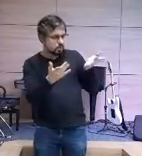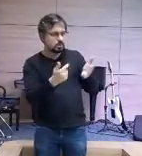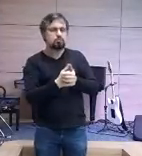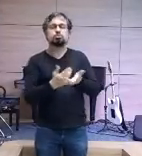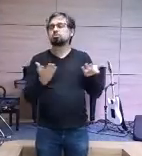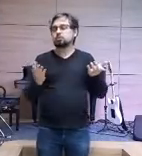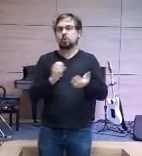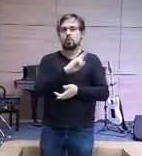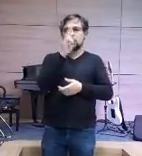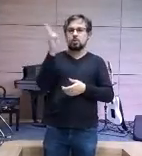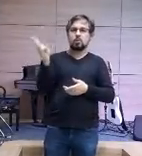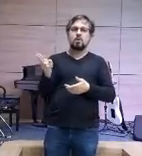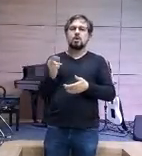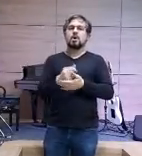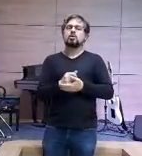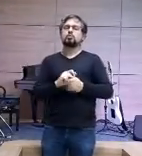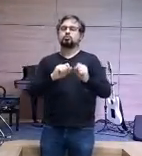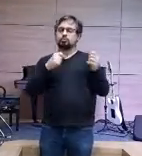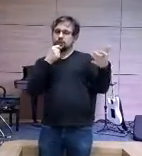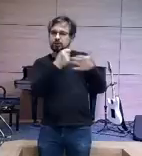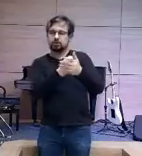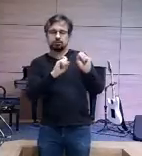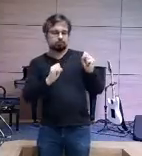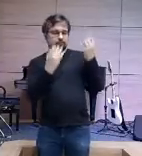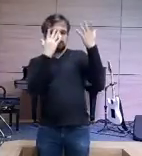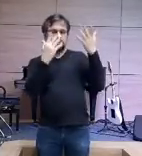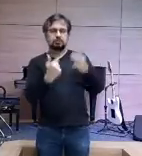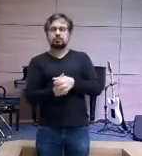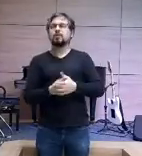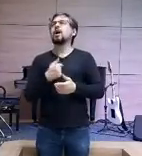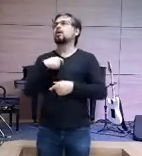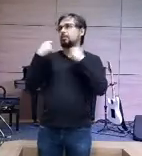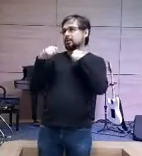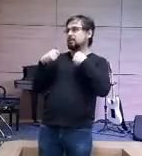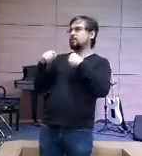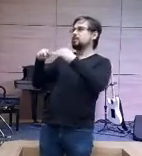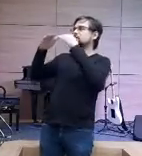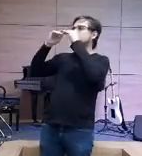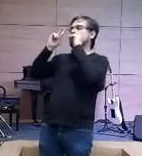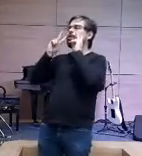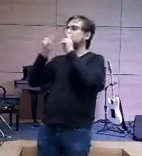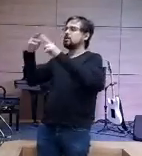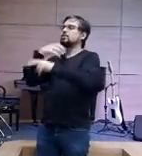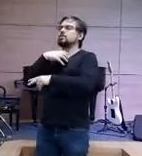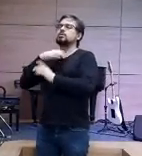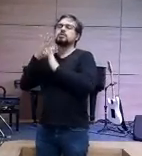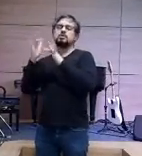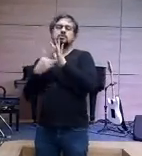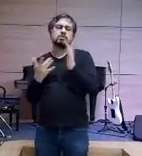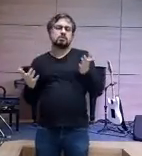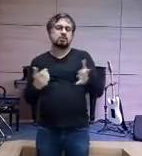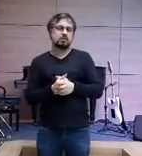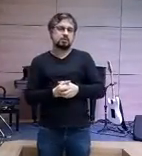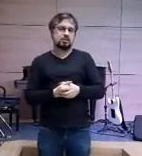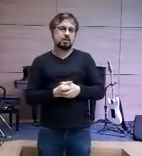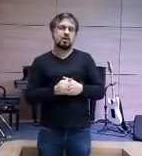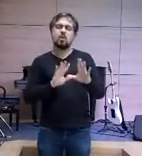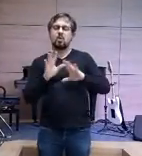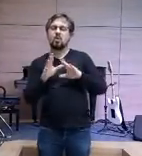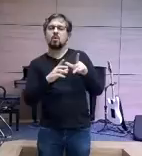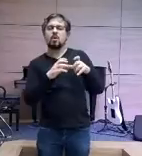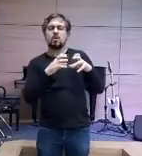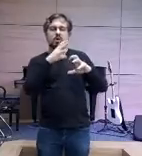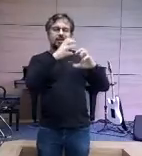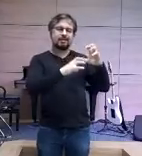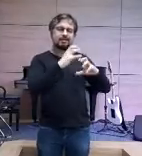ou se foi por causa de um acidente que aconteceu falou se agora eu preciso ouvir de Jesus ou se você passou uma